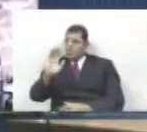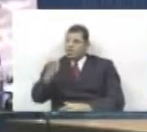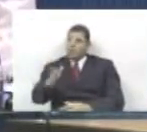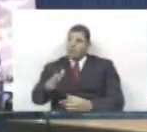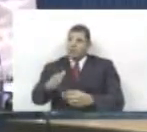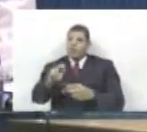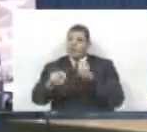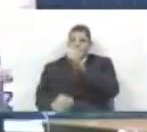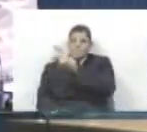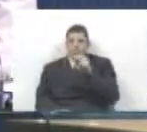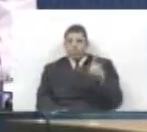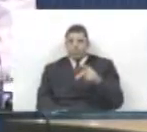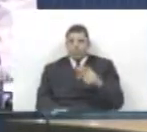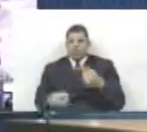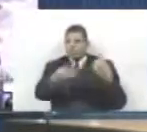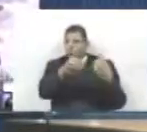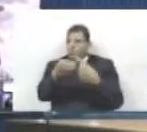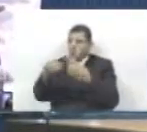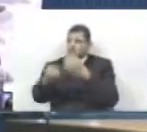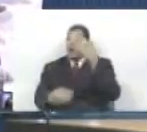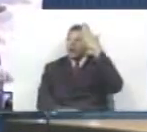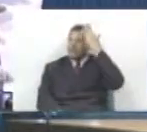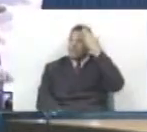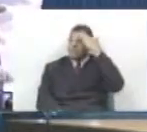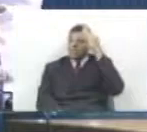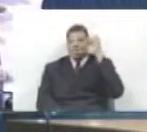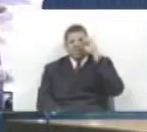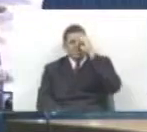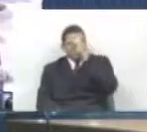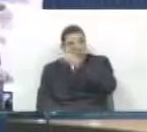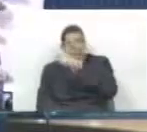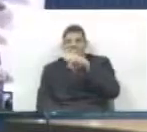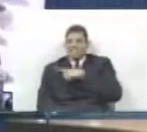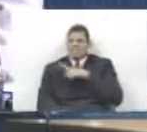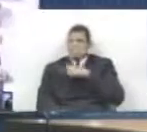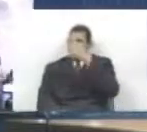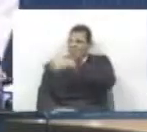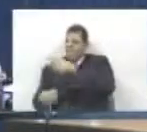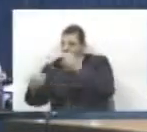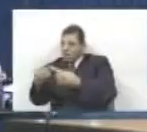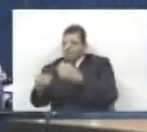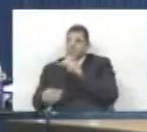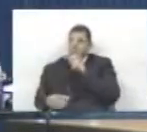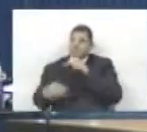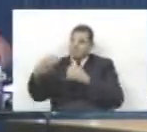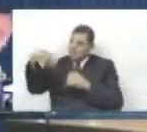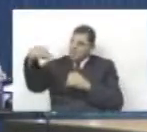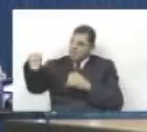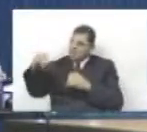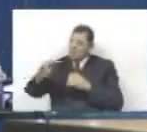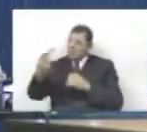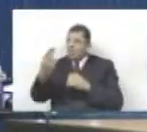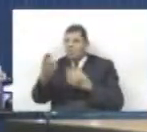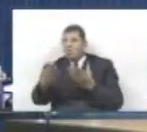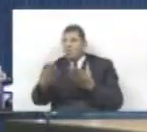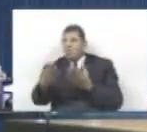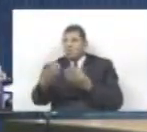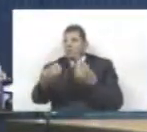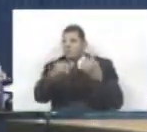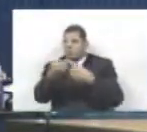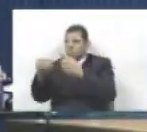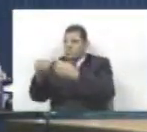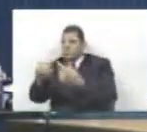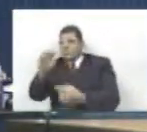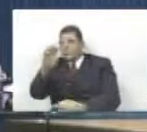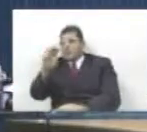e sabe da dificuldade quer levar um médico para o interior do estado seja ele aqui para maracapuru ou seja para o município